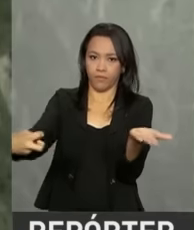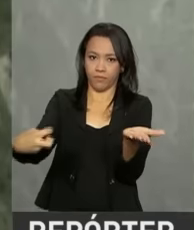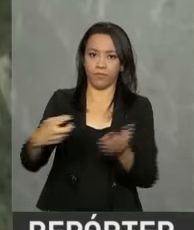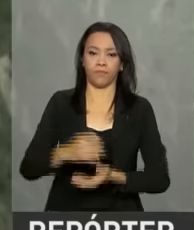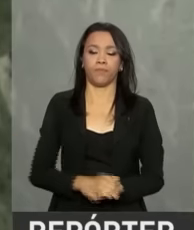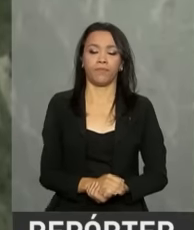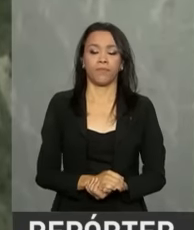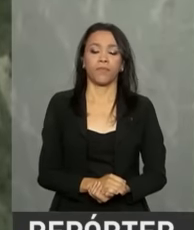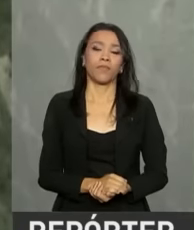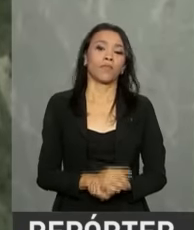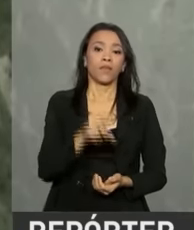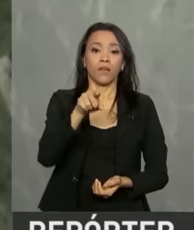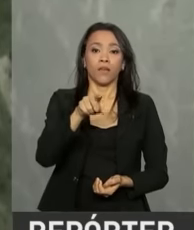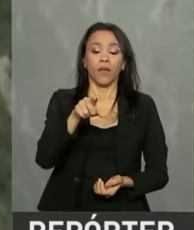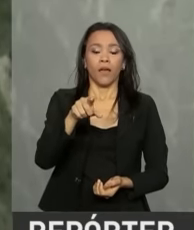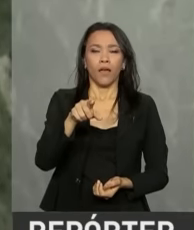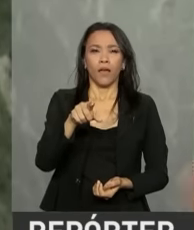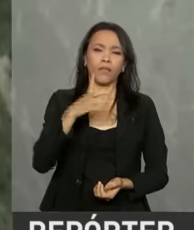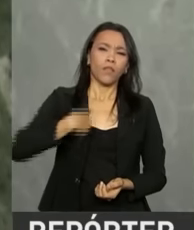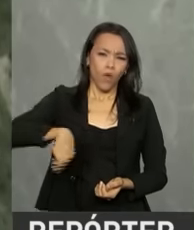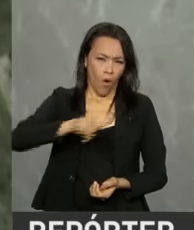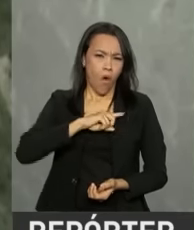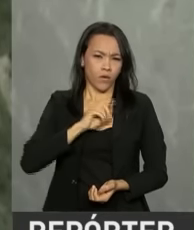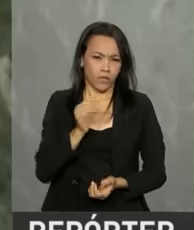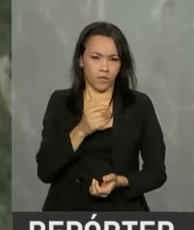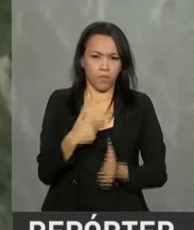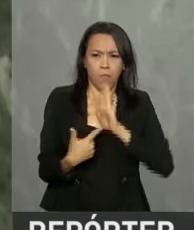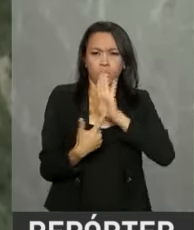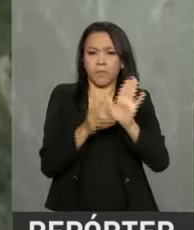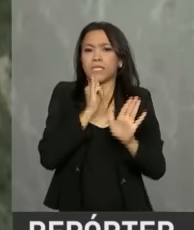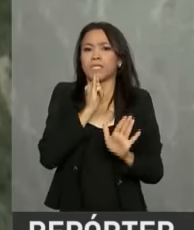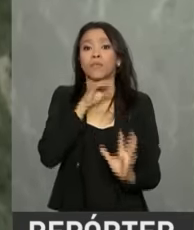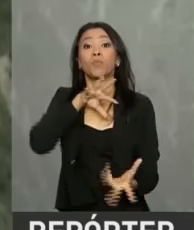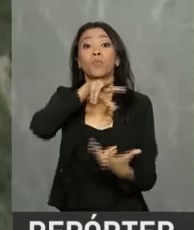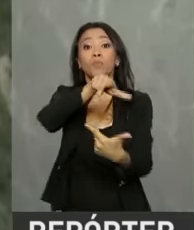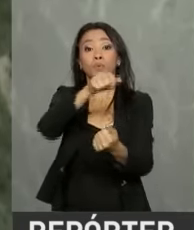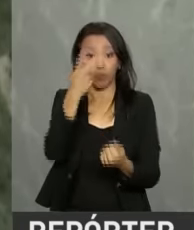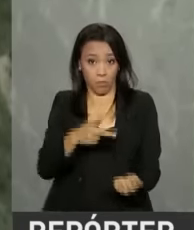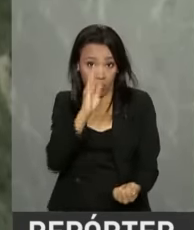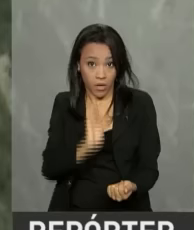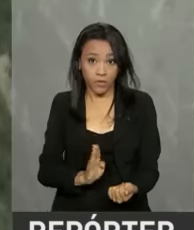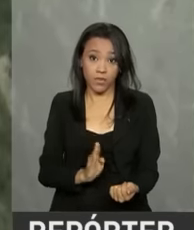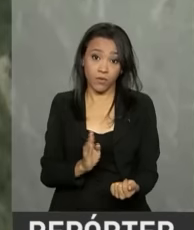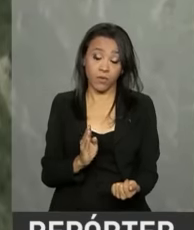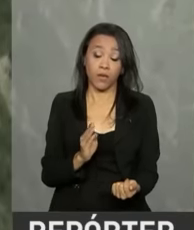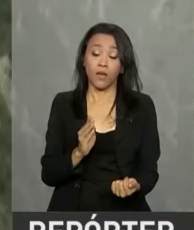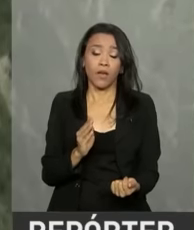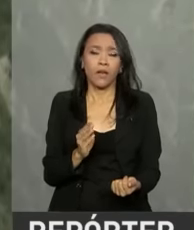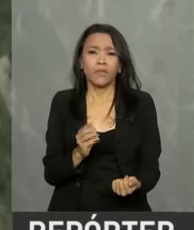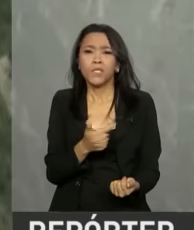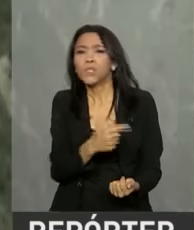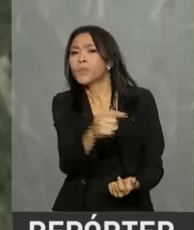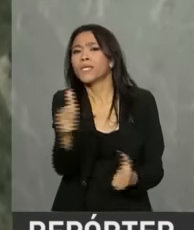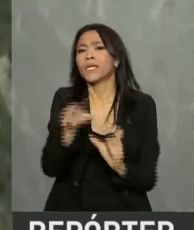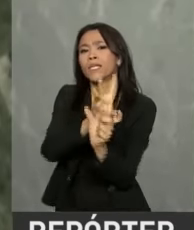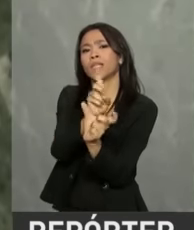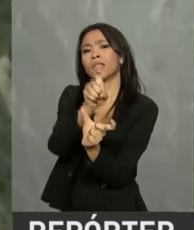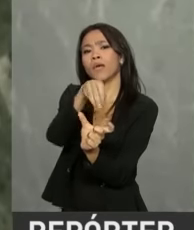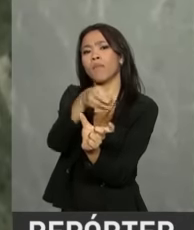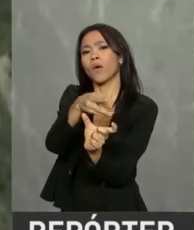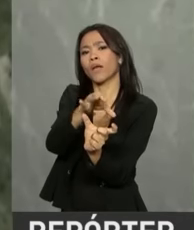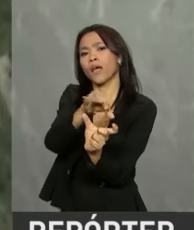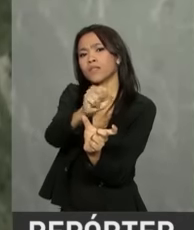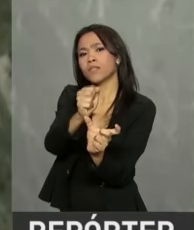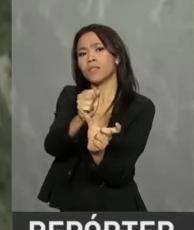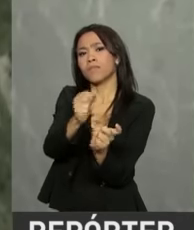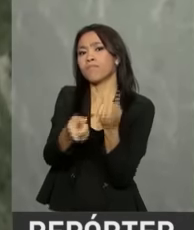de termos dado esse exemplo ao mundo verifica que não há democracia sem